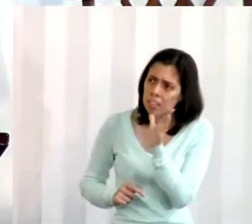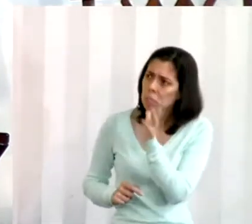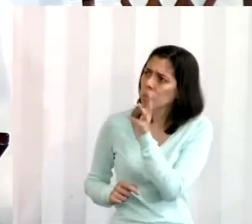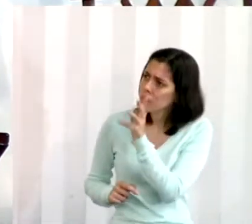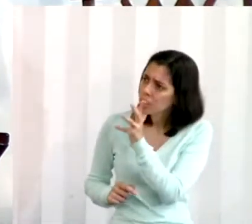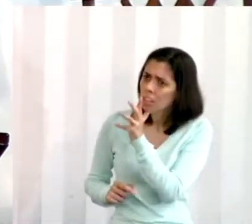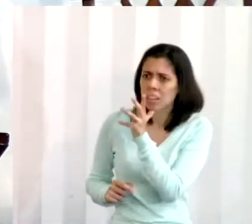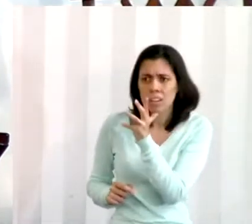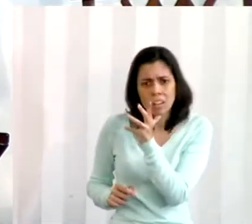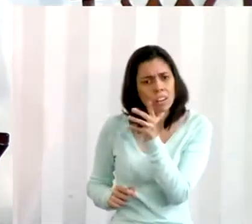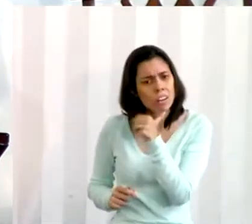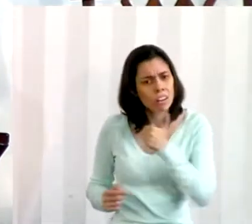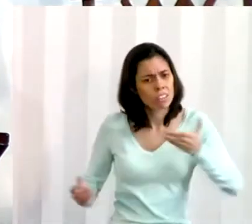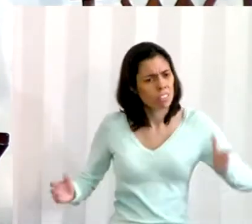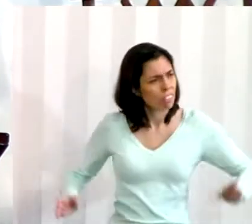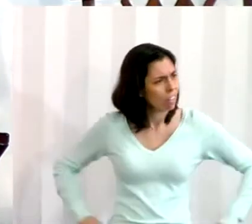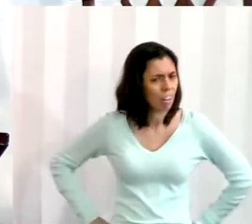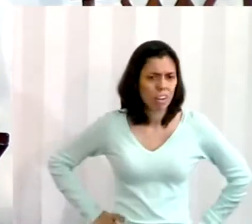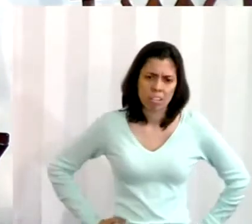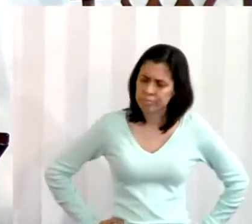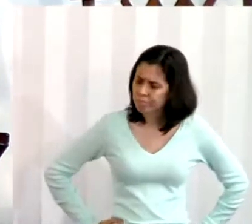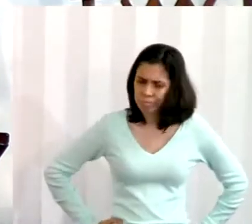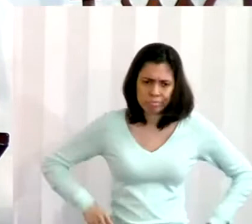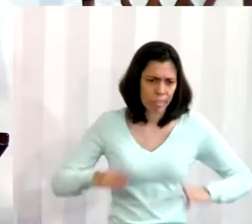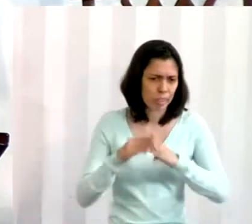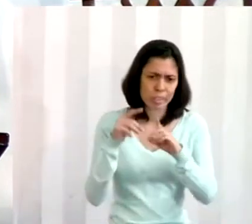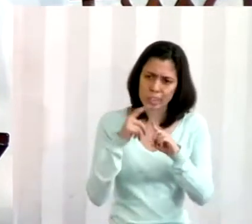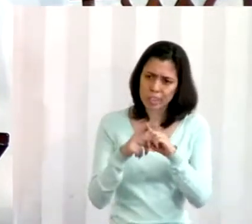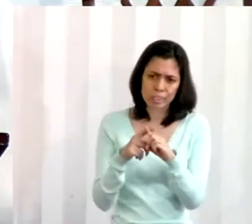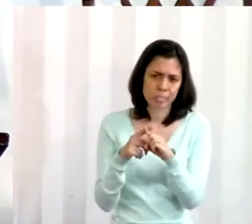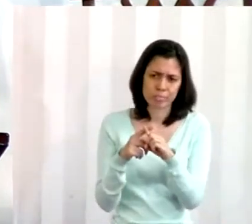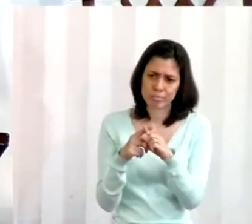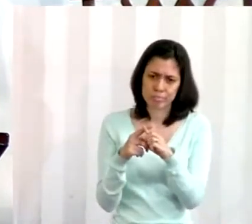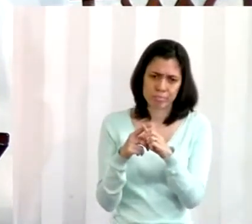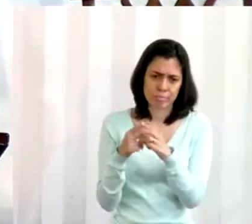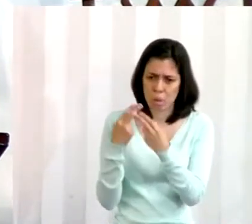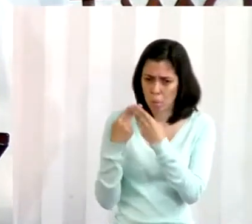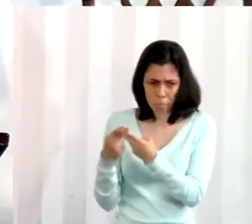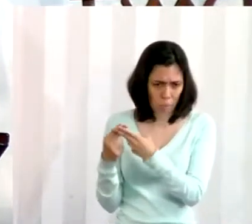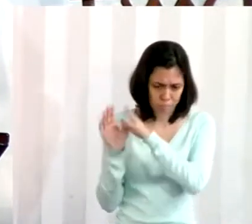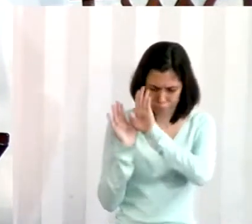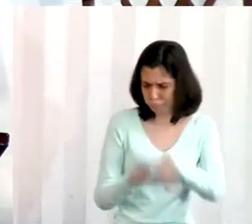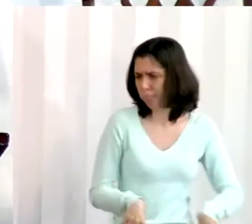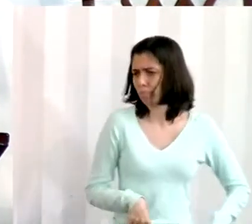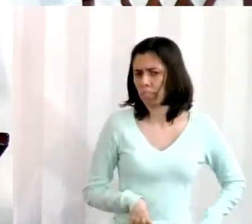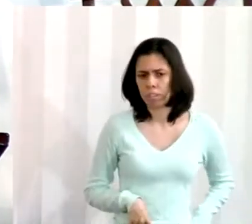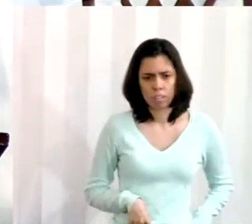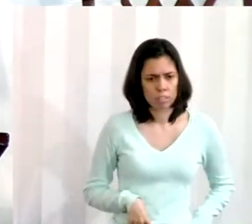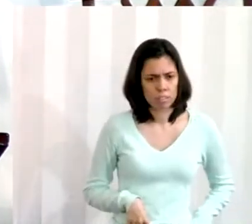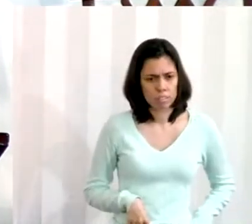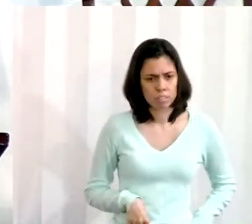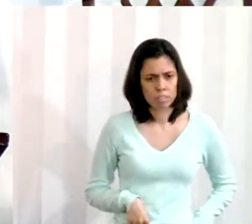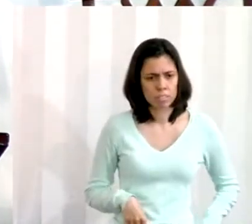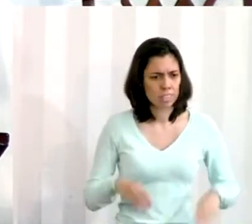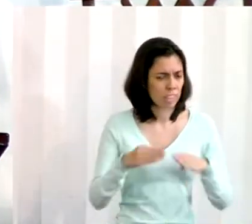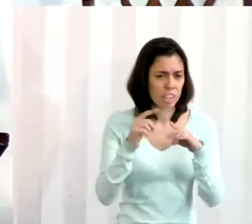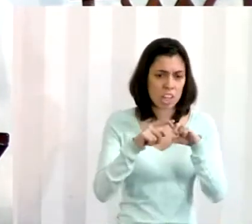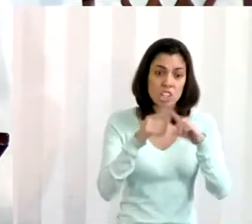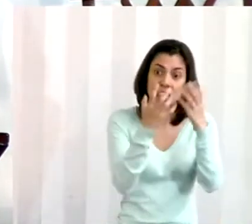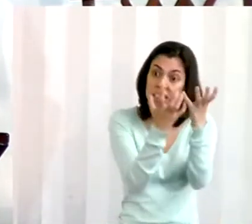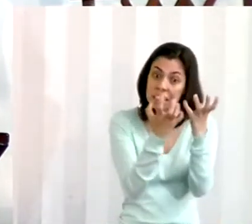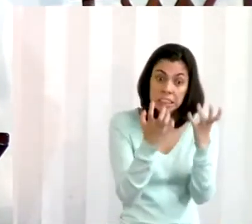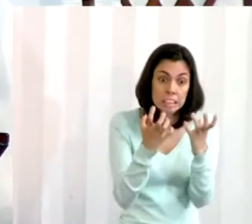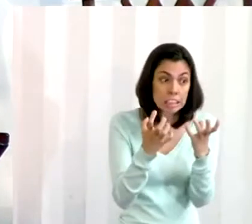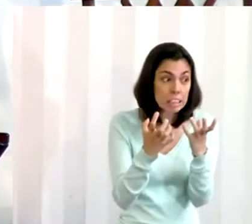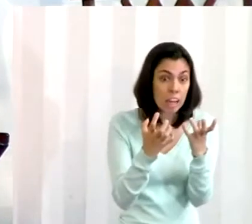Como fazer com a demora? Como fazer com a demora? Os pontuais, quando eles querem